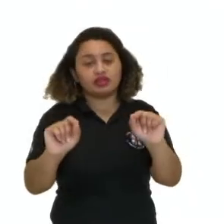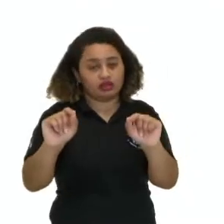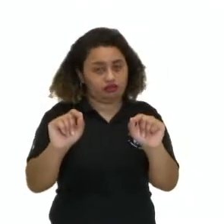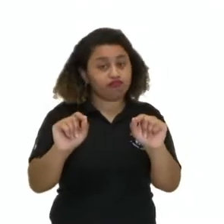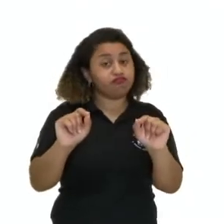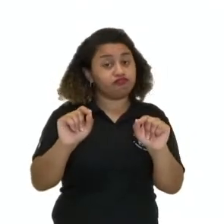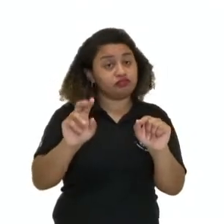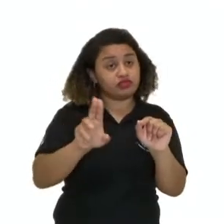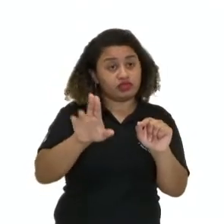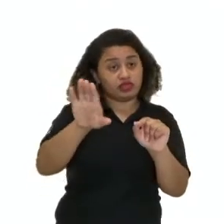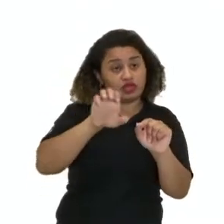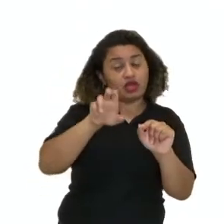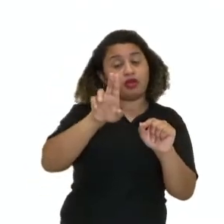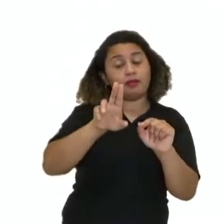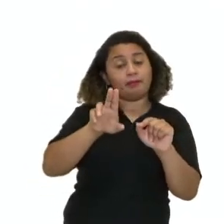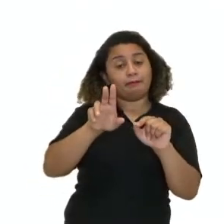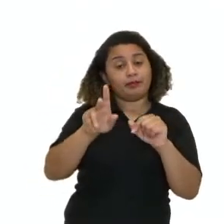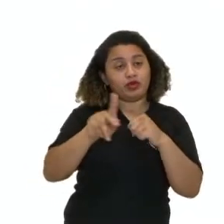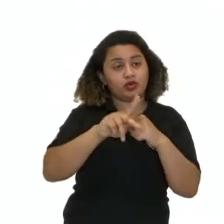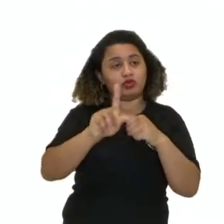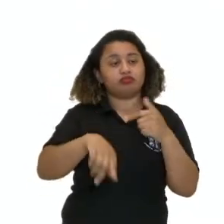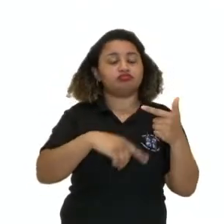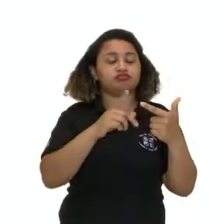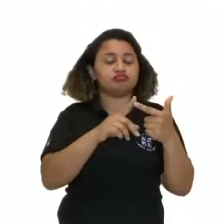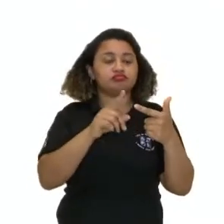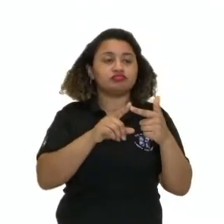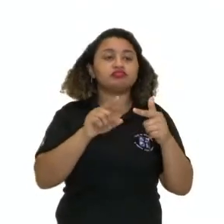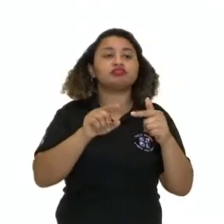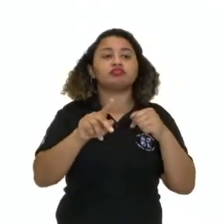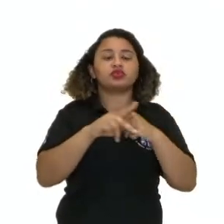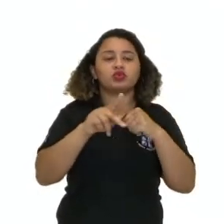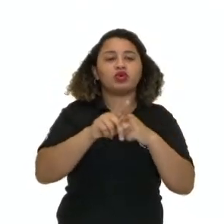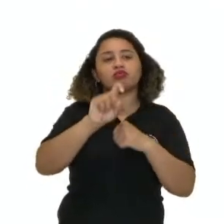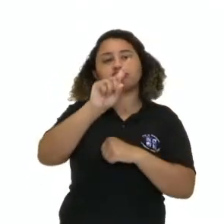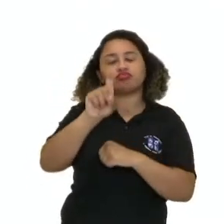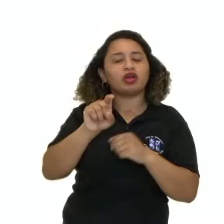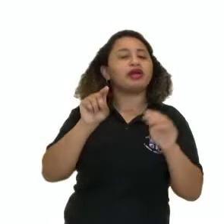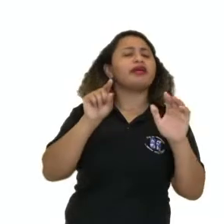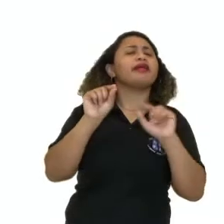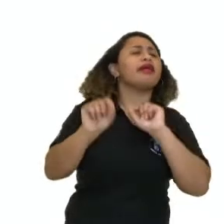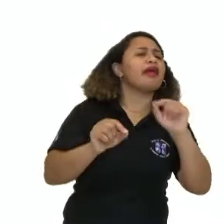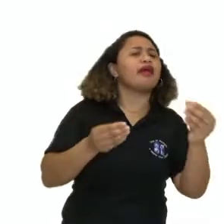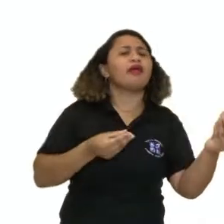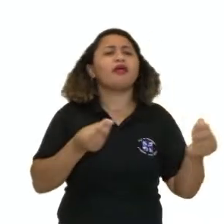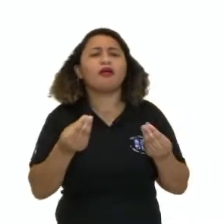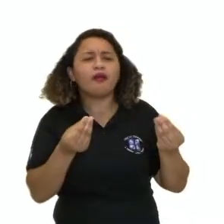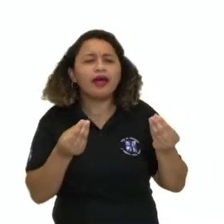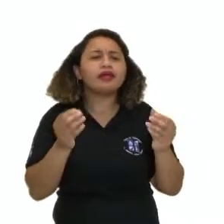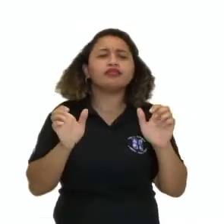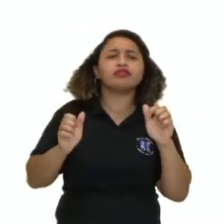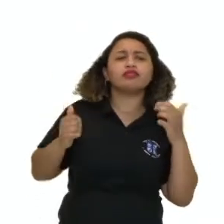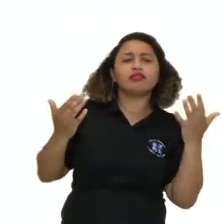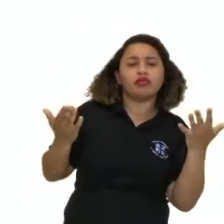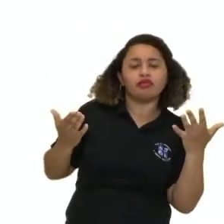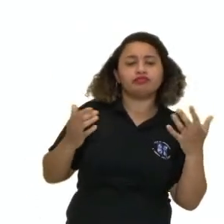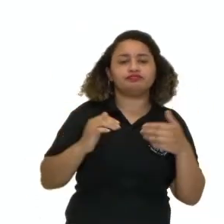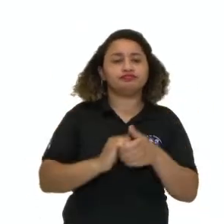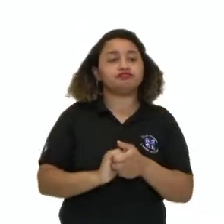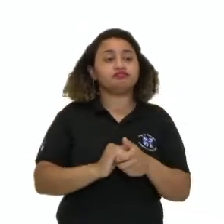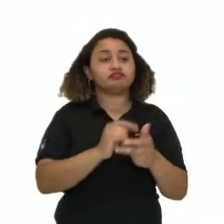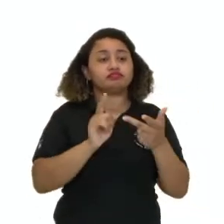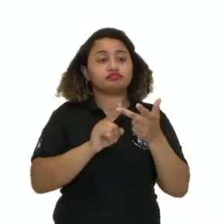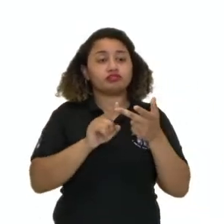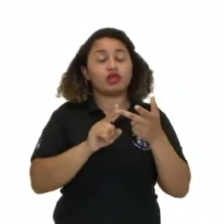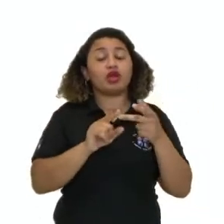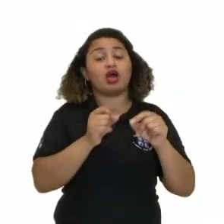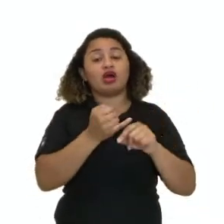presente. Pronomes interrogativos, como quem, quando, como. Quem te ligou. Pronomes